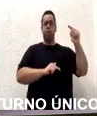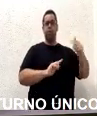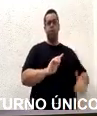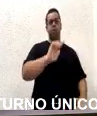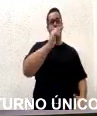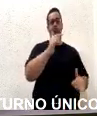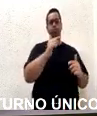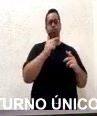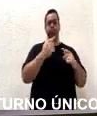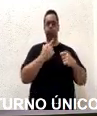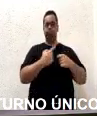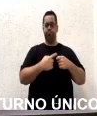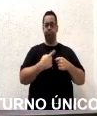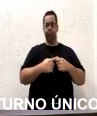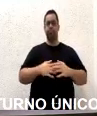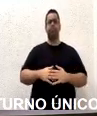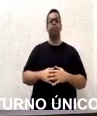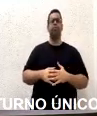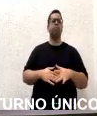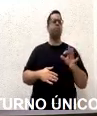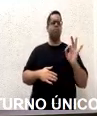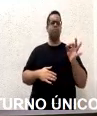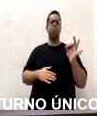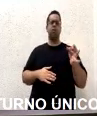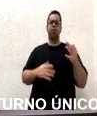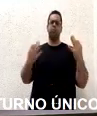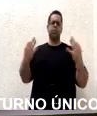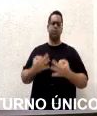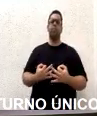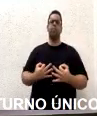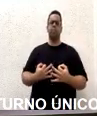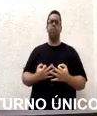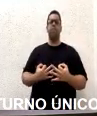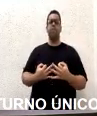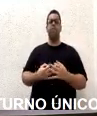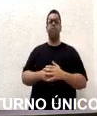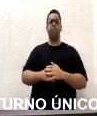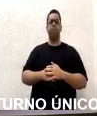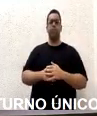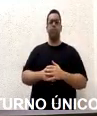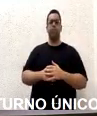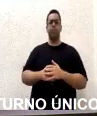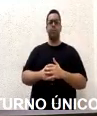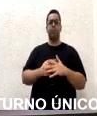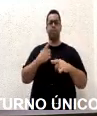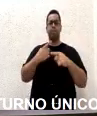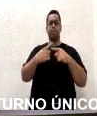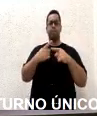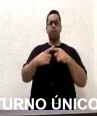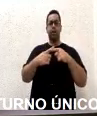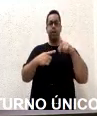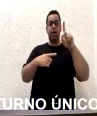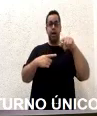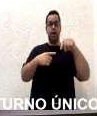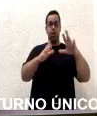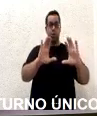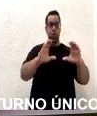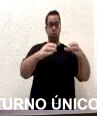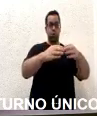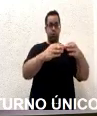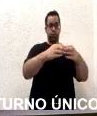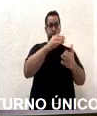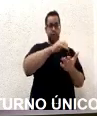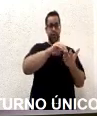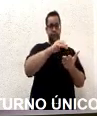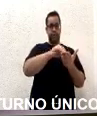Exato. Ele vai fazer parte também do Cordeiro Invest, né, que faz todas as benfeitorias aí da lei do